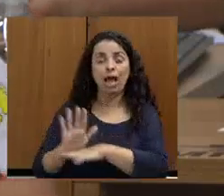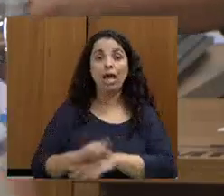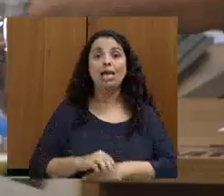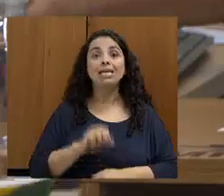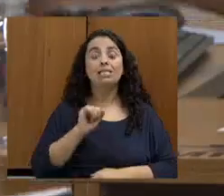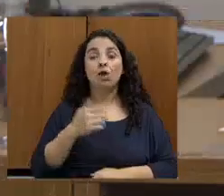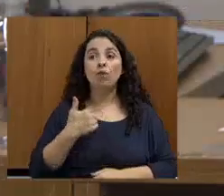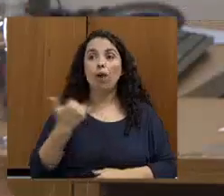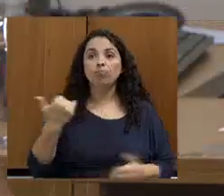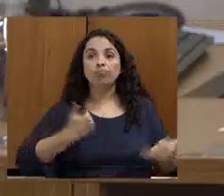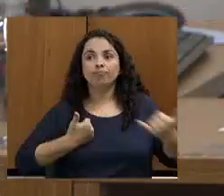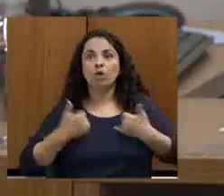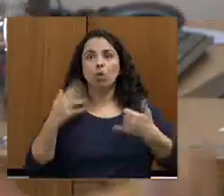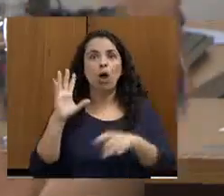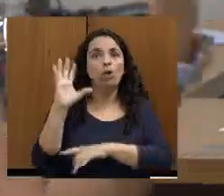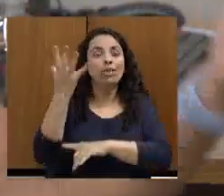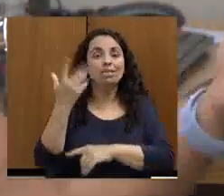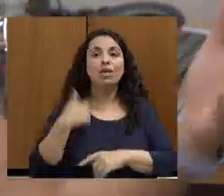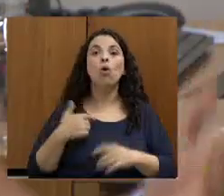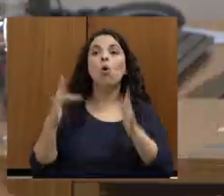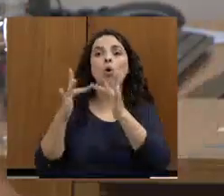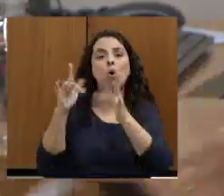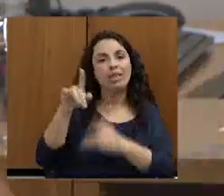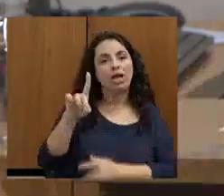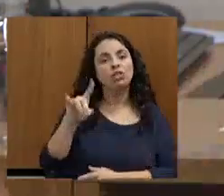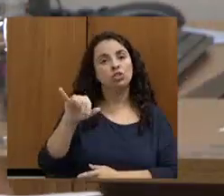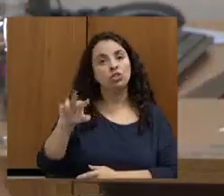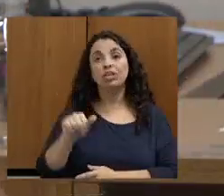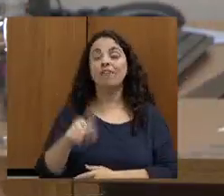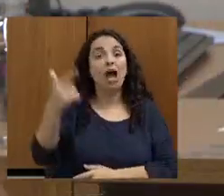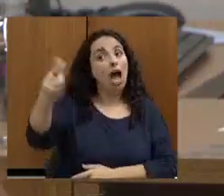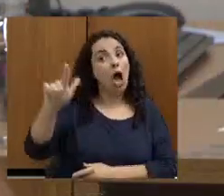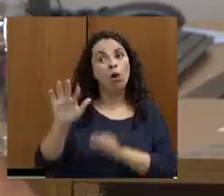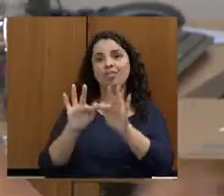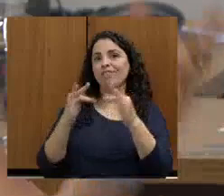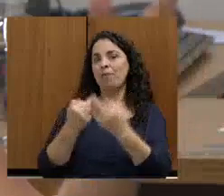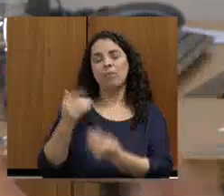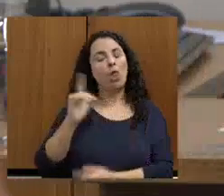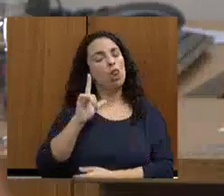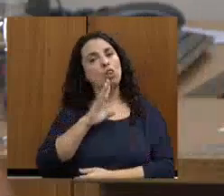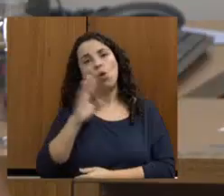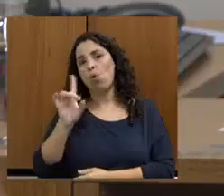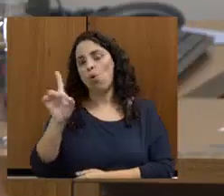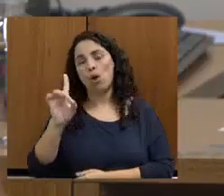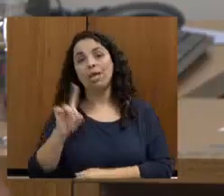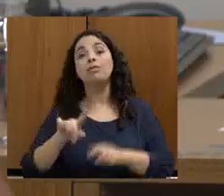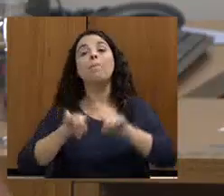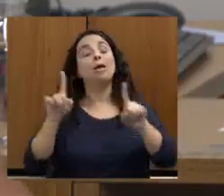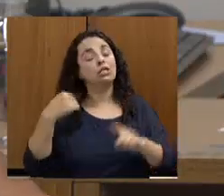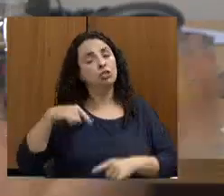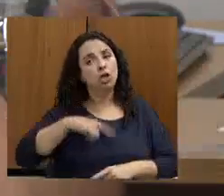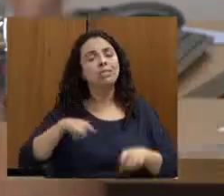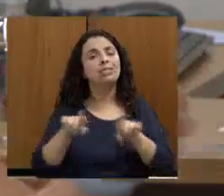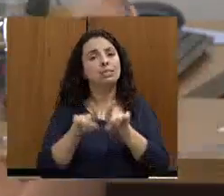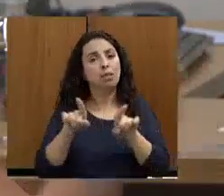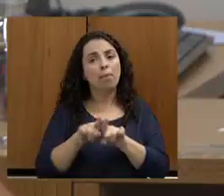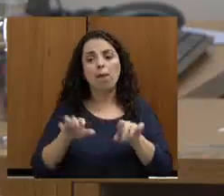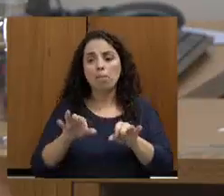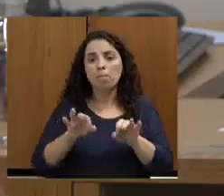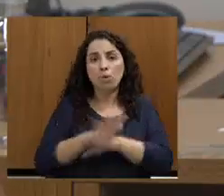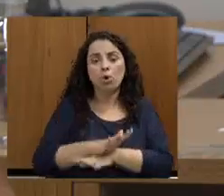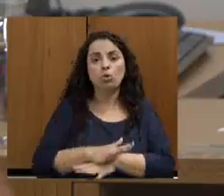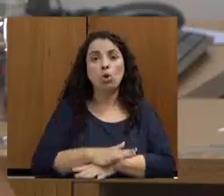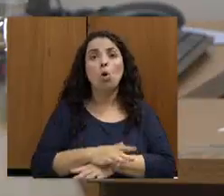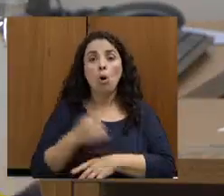caso, entrei em contato com a Diva, não conheço a outra família, estamos à disposição para que Minas